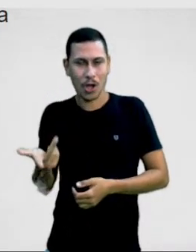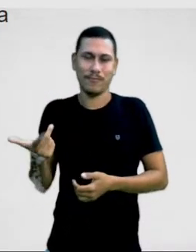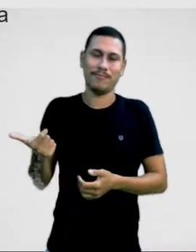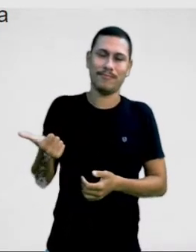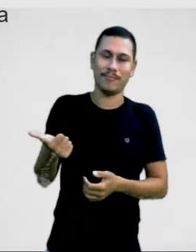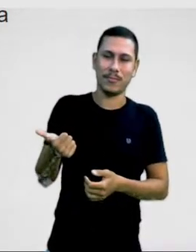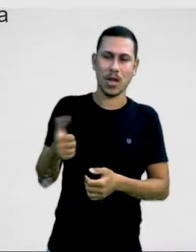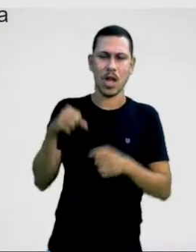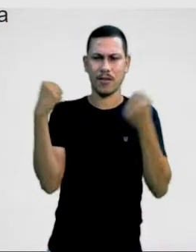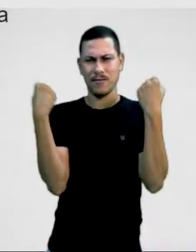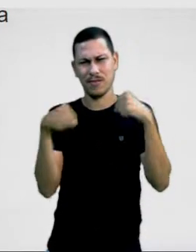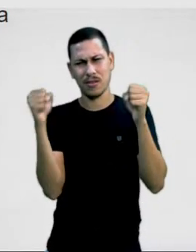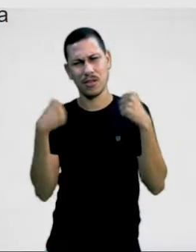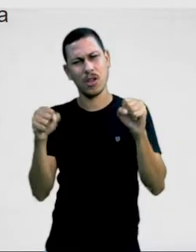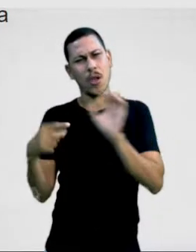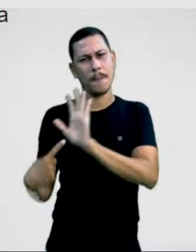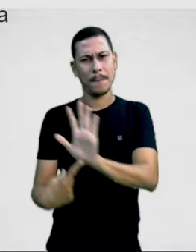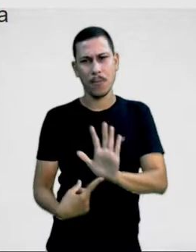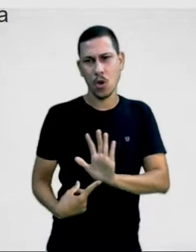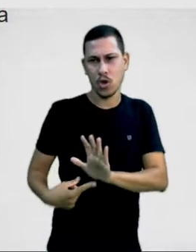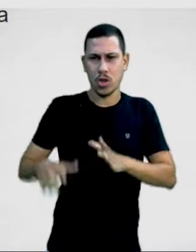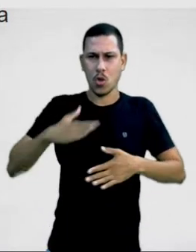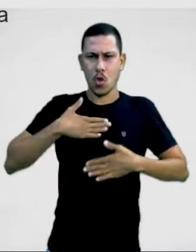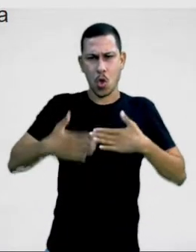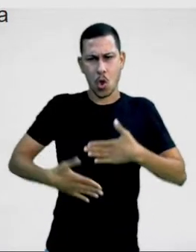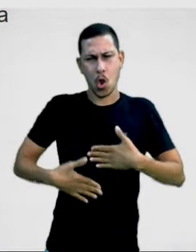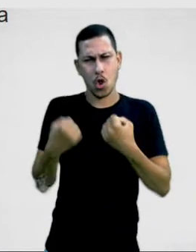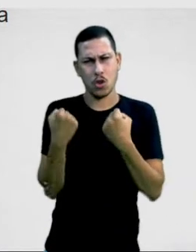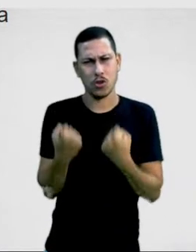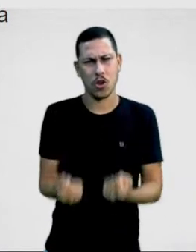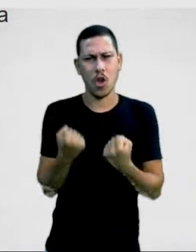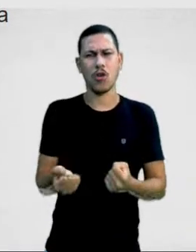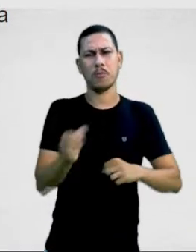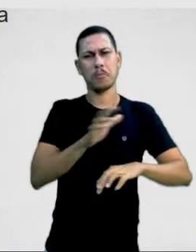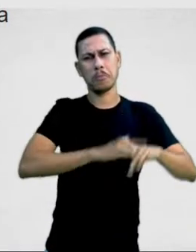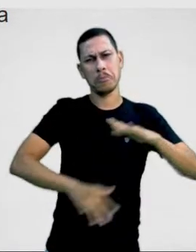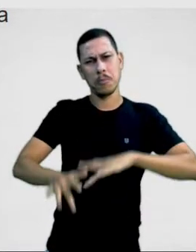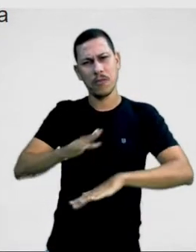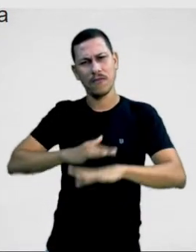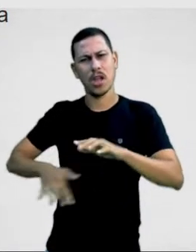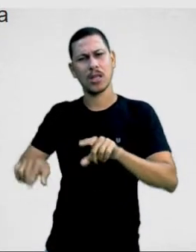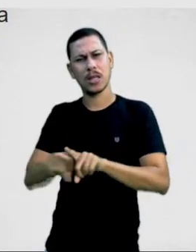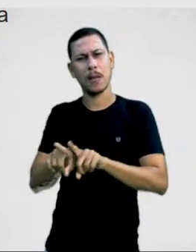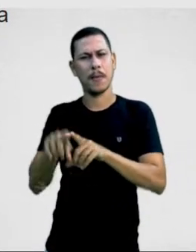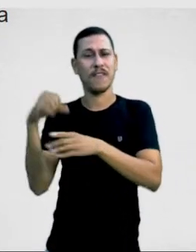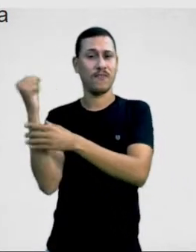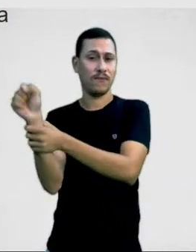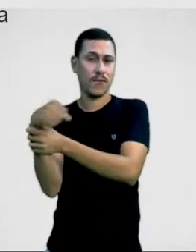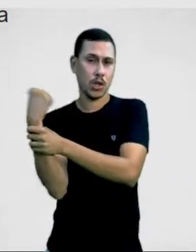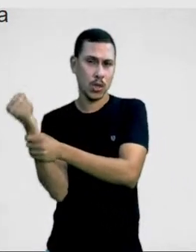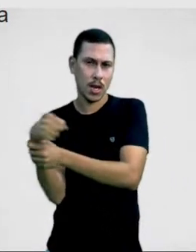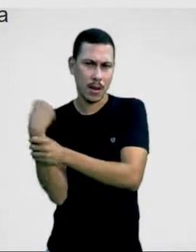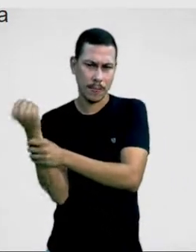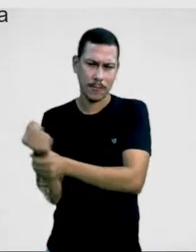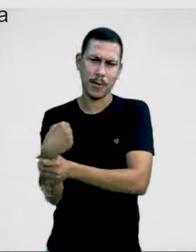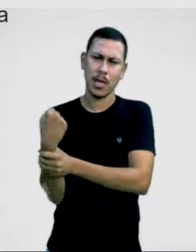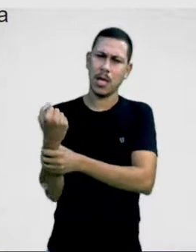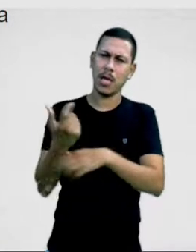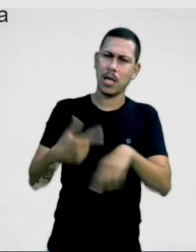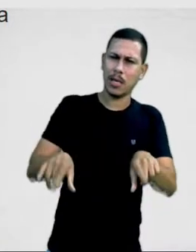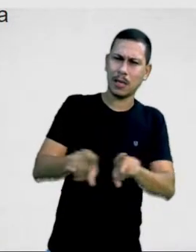ginastas, buscam demonstrar suas capacidades, né? Suas destrezas. A fisioterapia, hoje nós